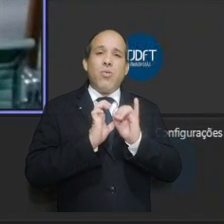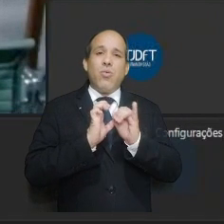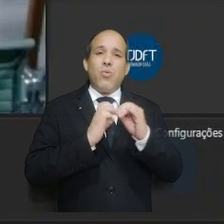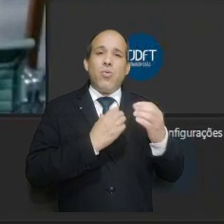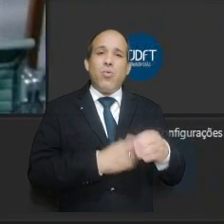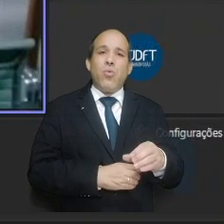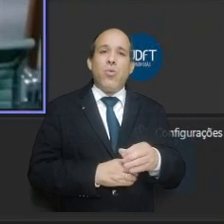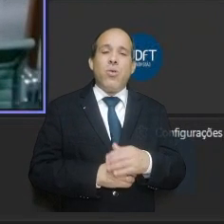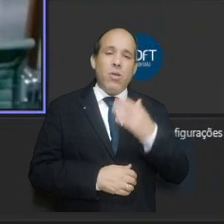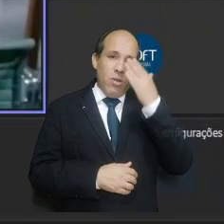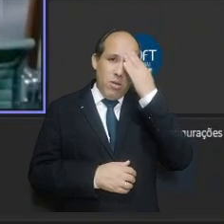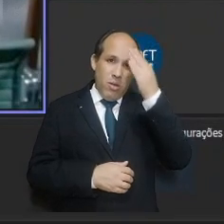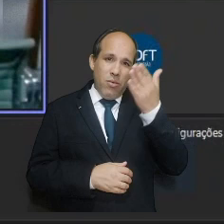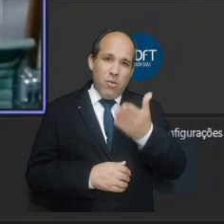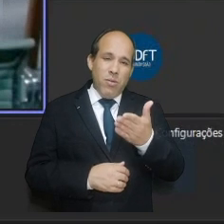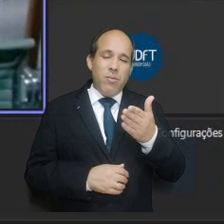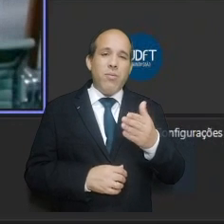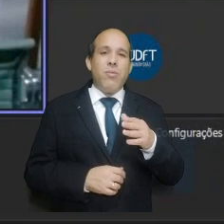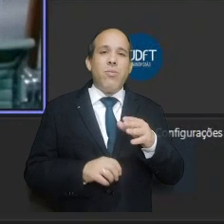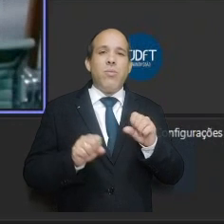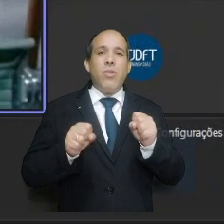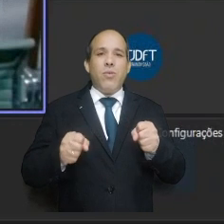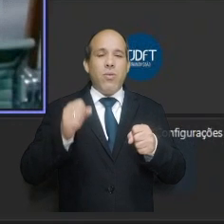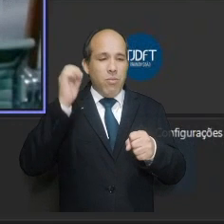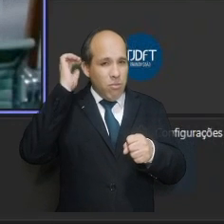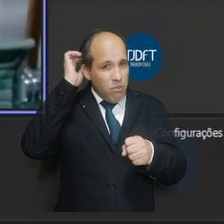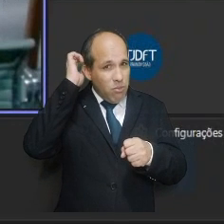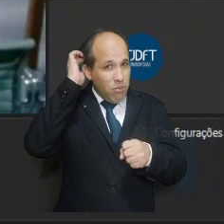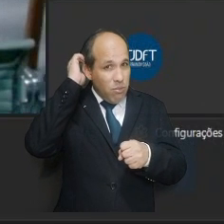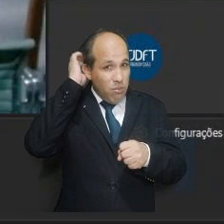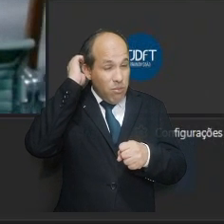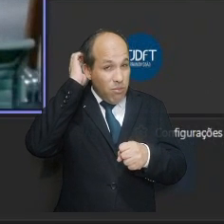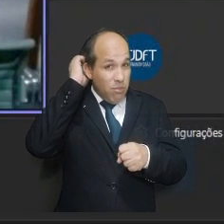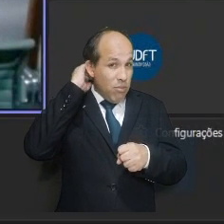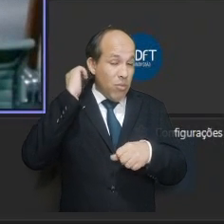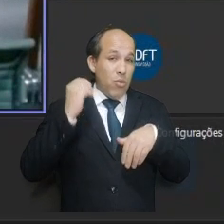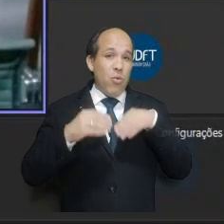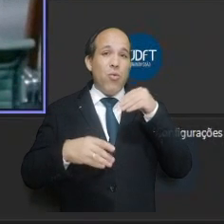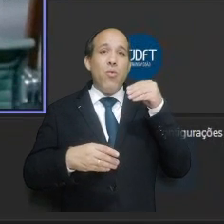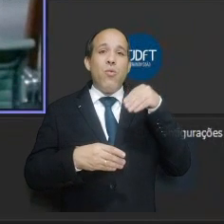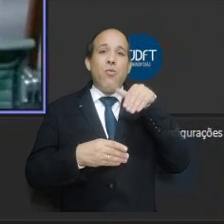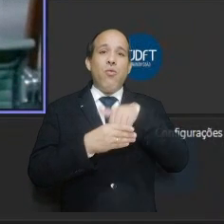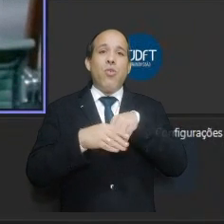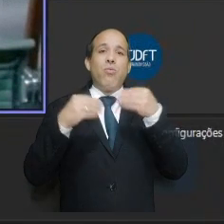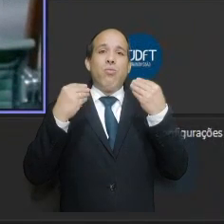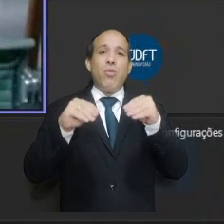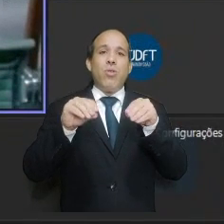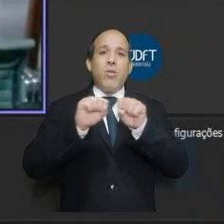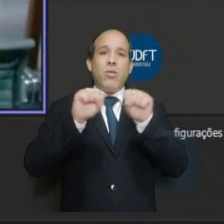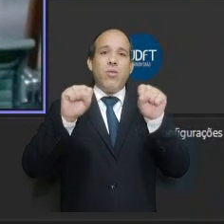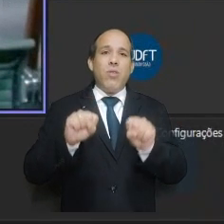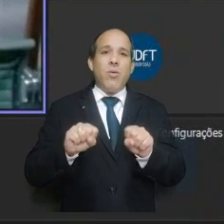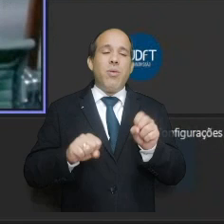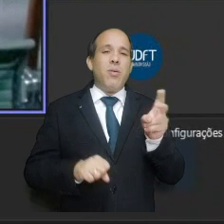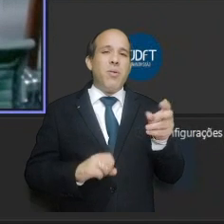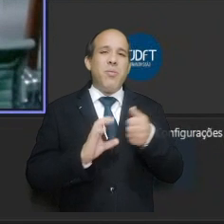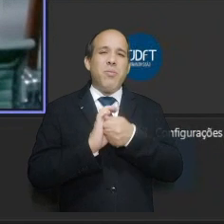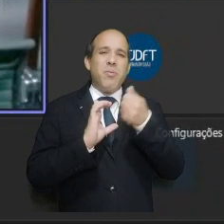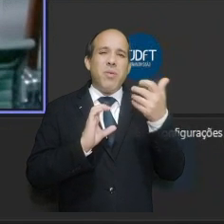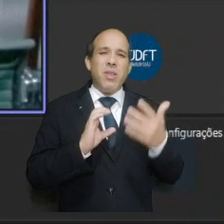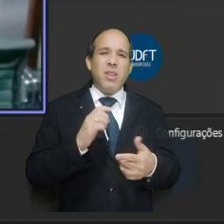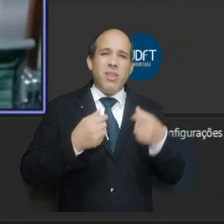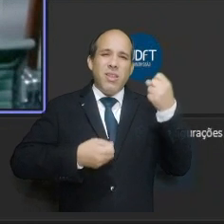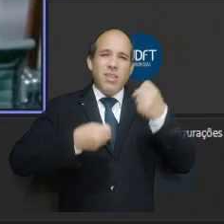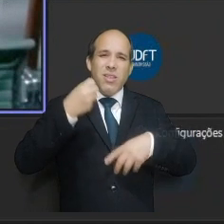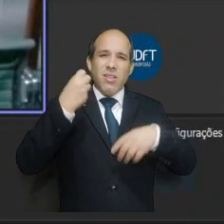eliminação. Doutora Karine, agradeço a sustentação de Vossa Excelência. Eminentes pares, o voto foi compartilhado, as peculiaridades